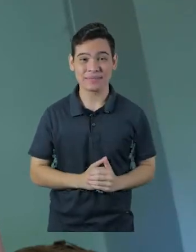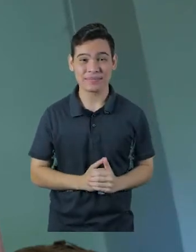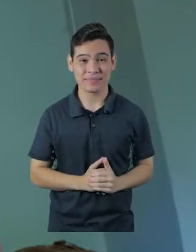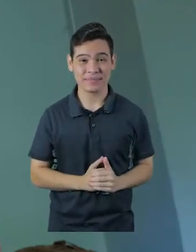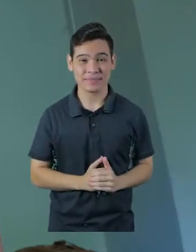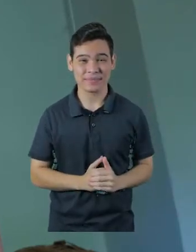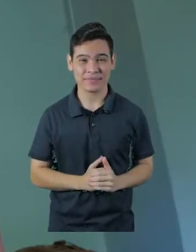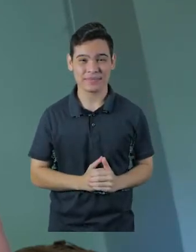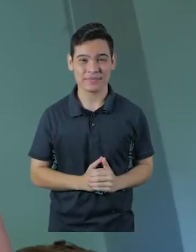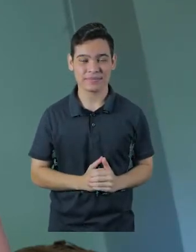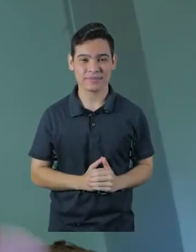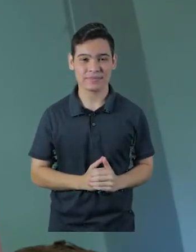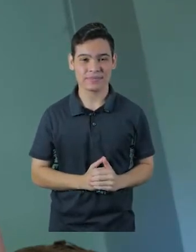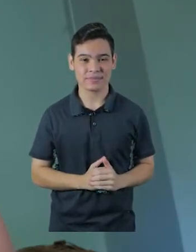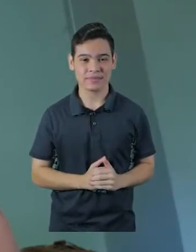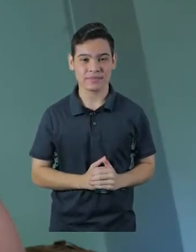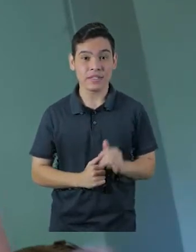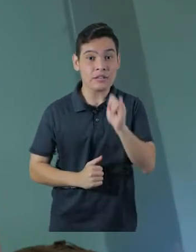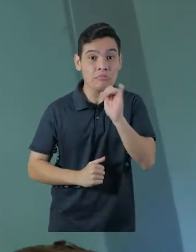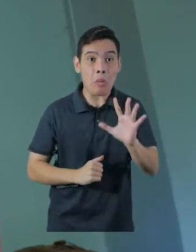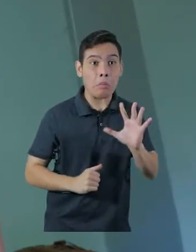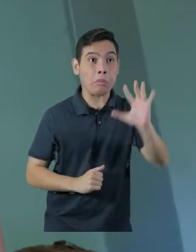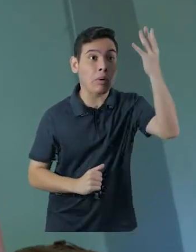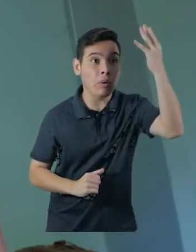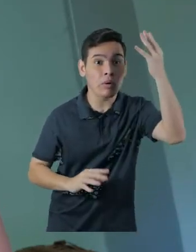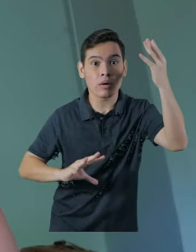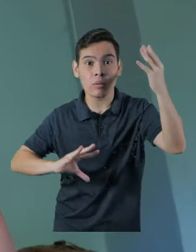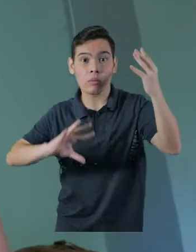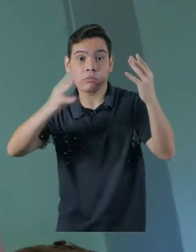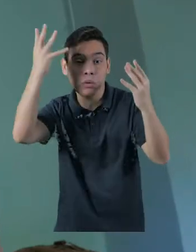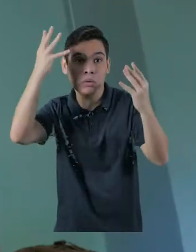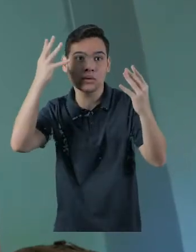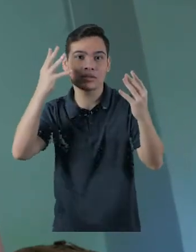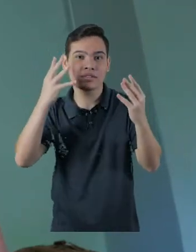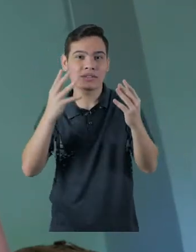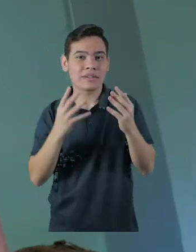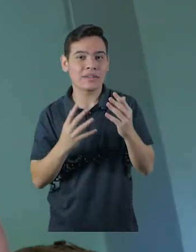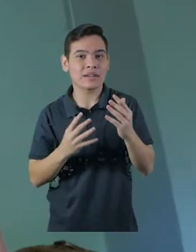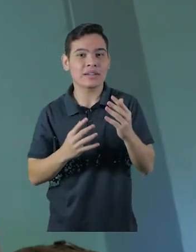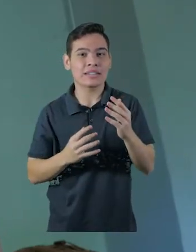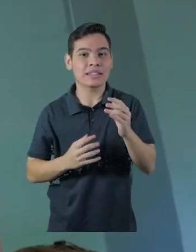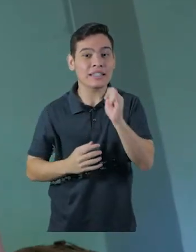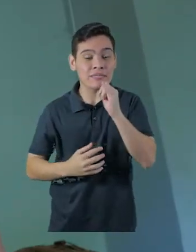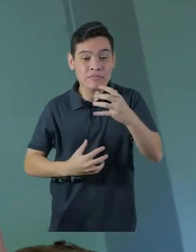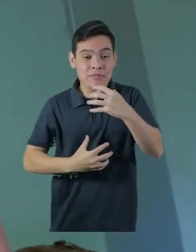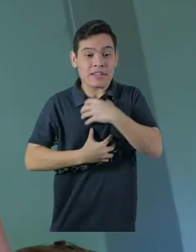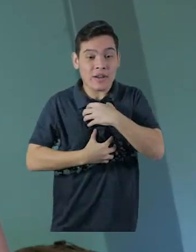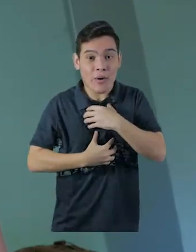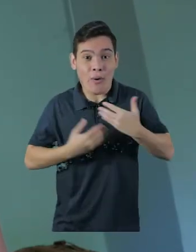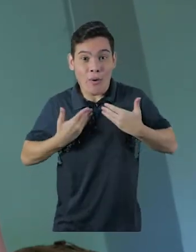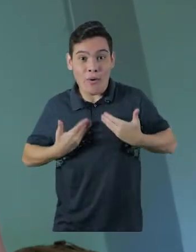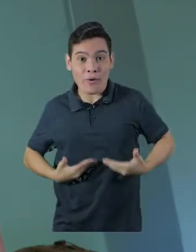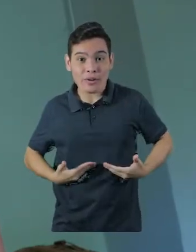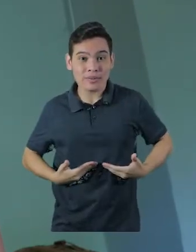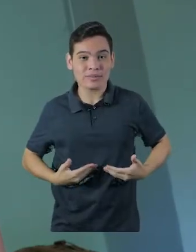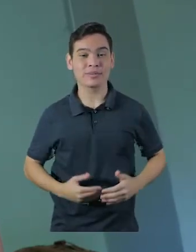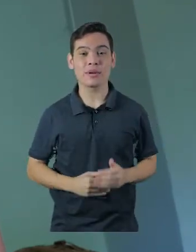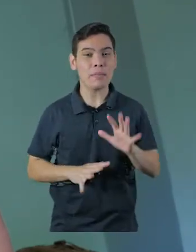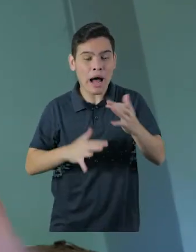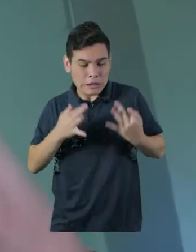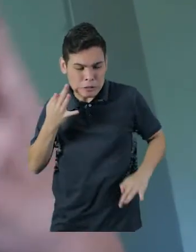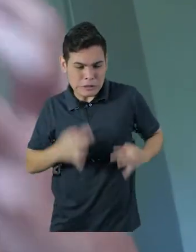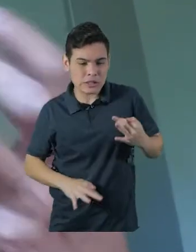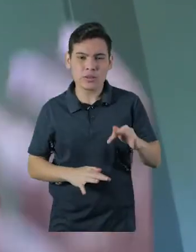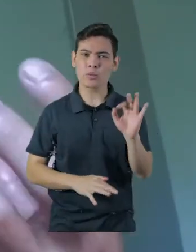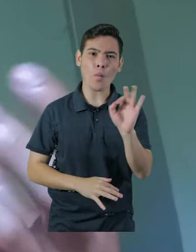o desafio de lidar com movimentos imprevisíveis, arriscados, com muita adrenalina.